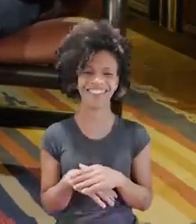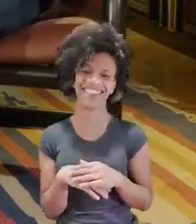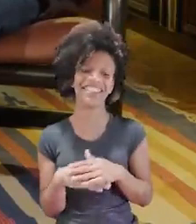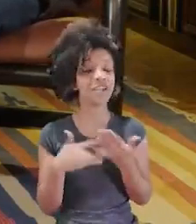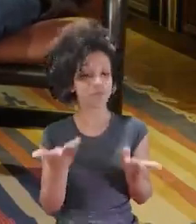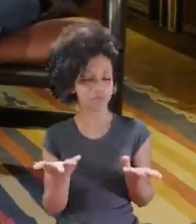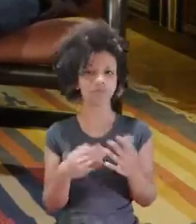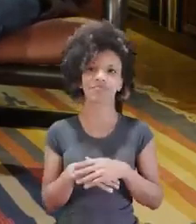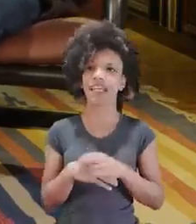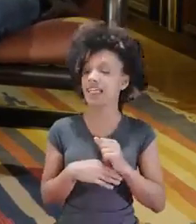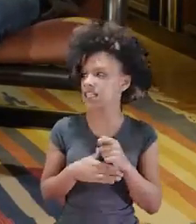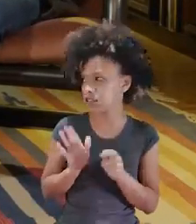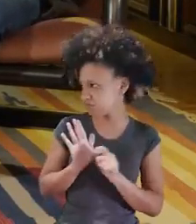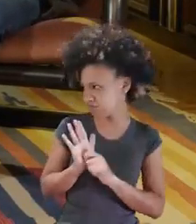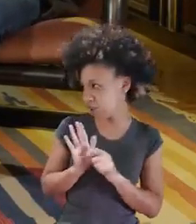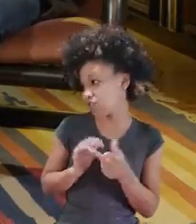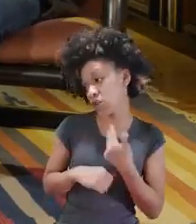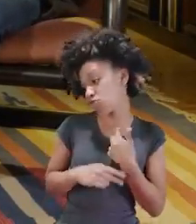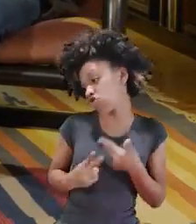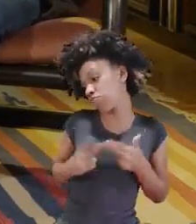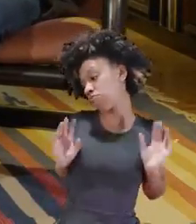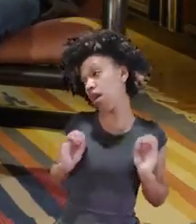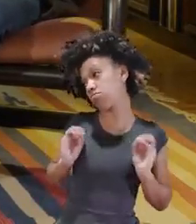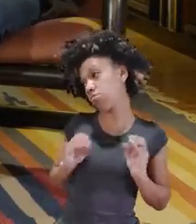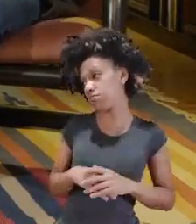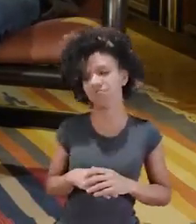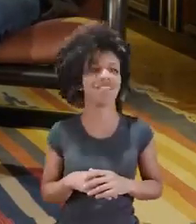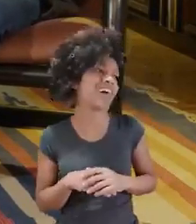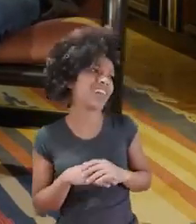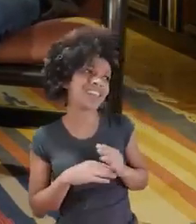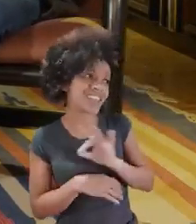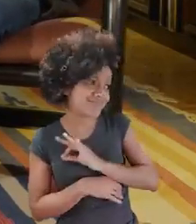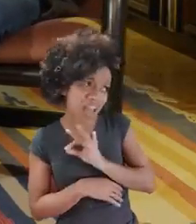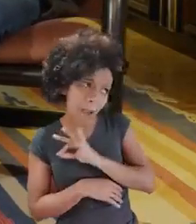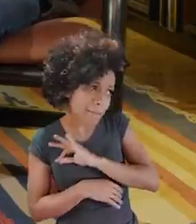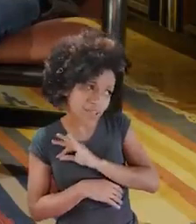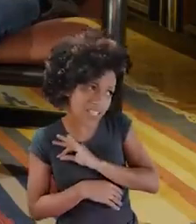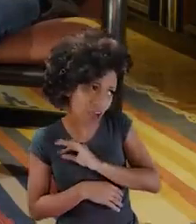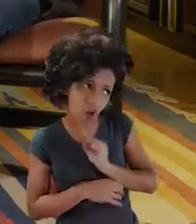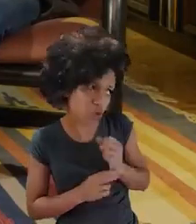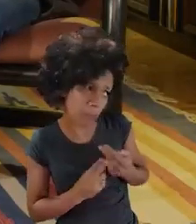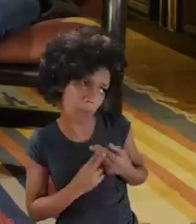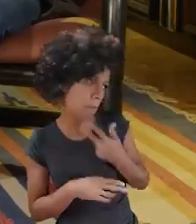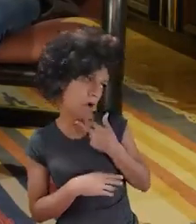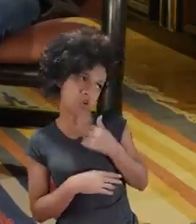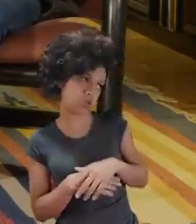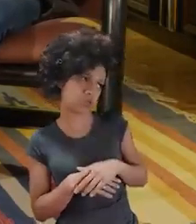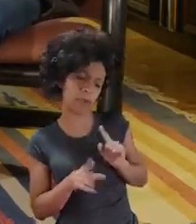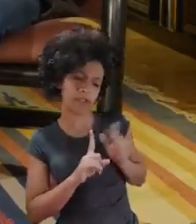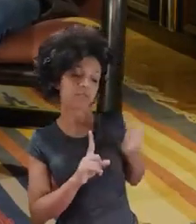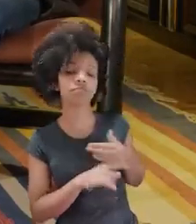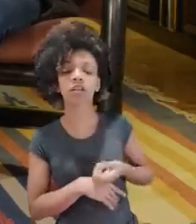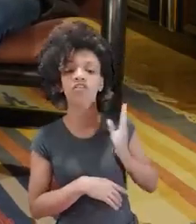não então é ali assim se eu fumasse maconha aqui você não poderia me prender nem nada você não tem mais eu nem se eu fosse policial pela frente verdade é